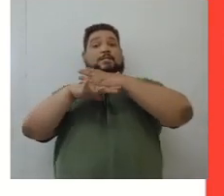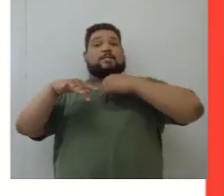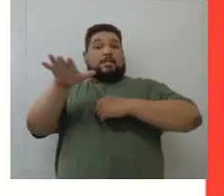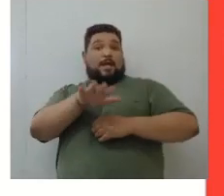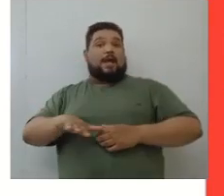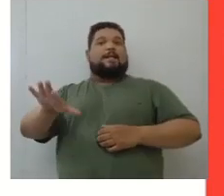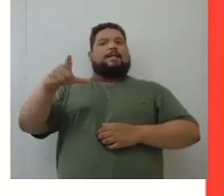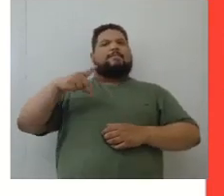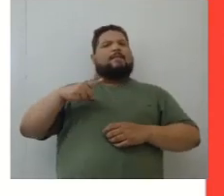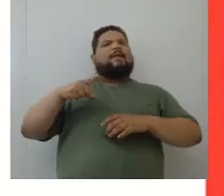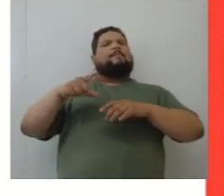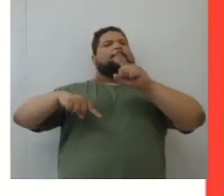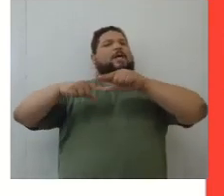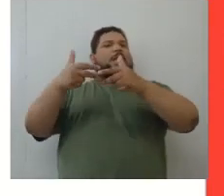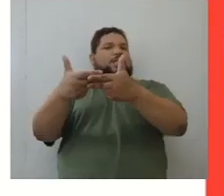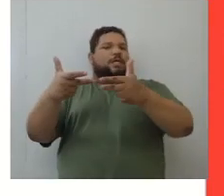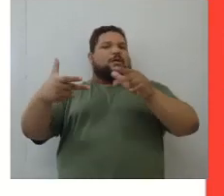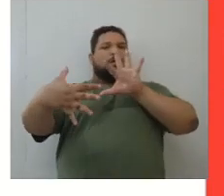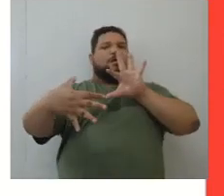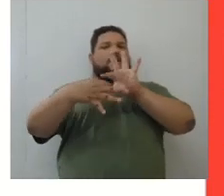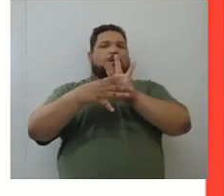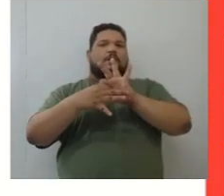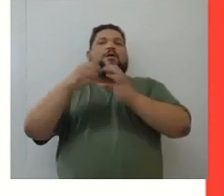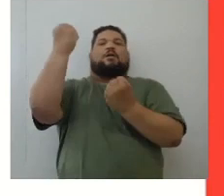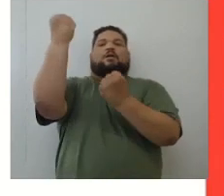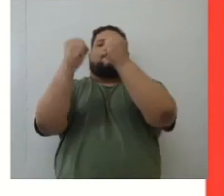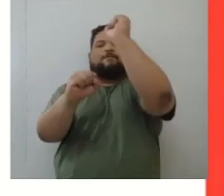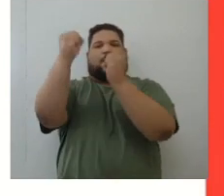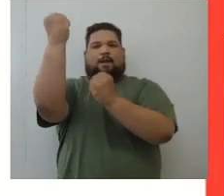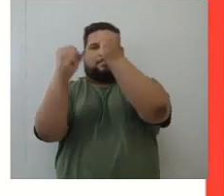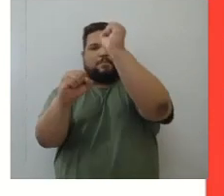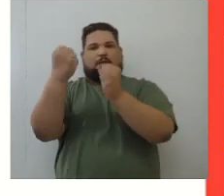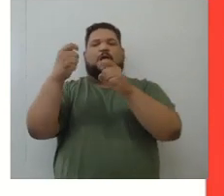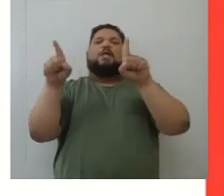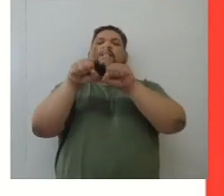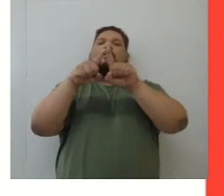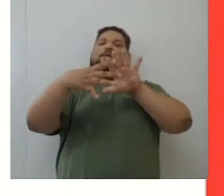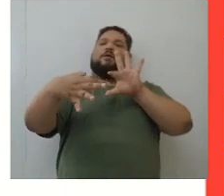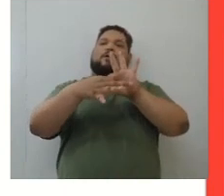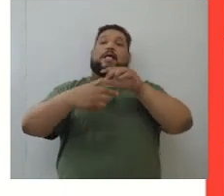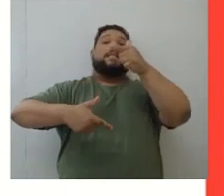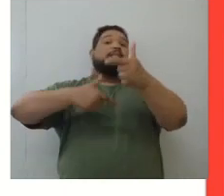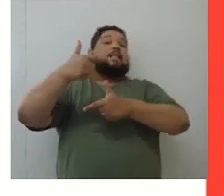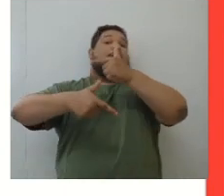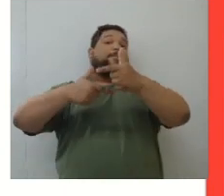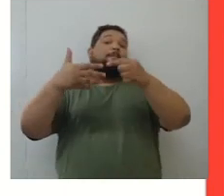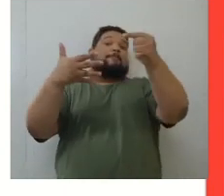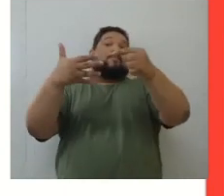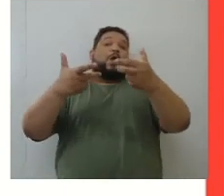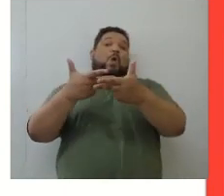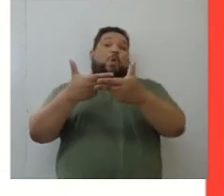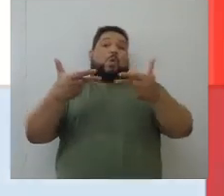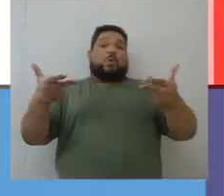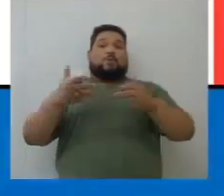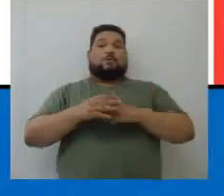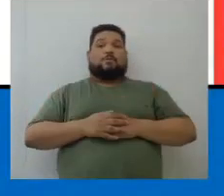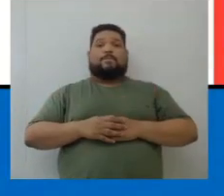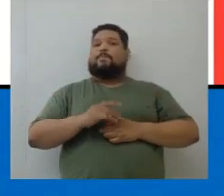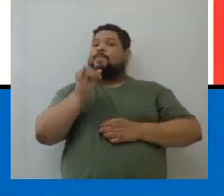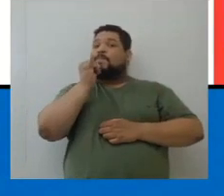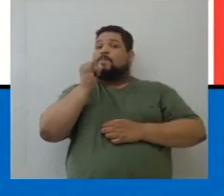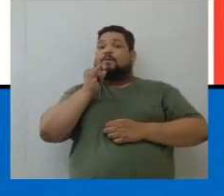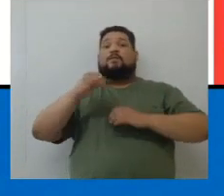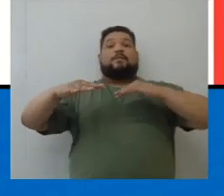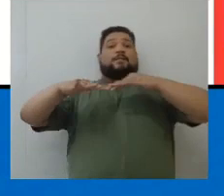aparelhos ligados a um setor industrial e também a um setor de serviços. É na área urbana, por exemplo, que eu vou